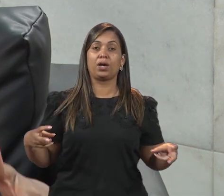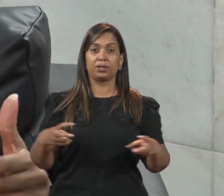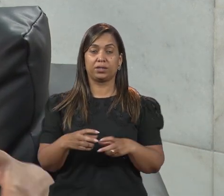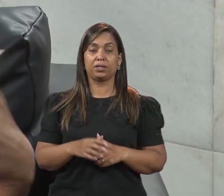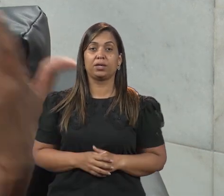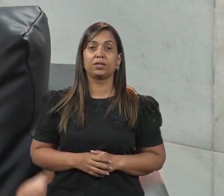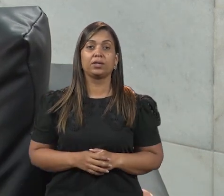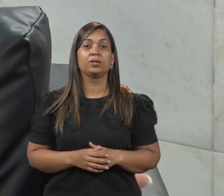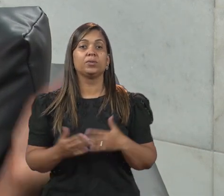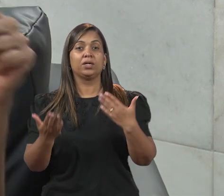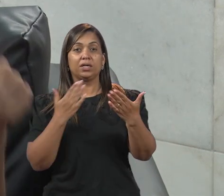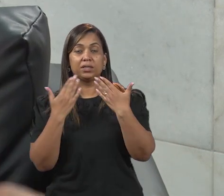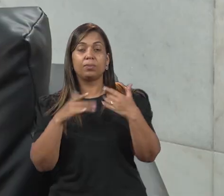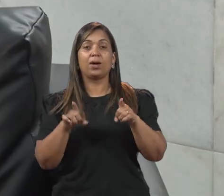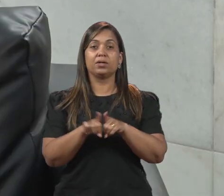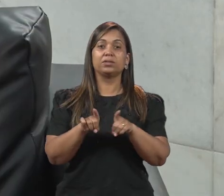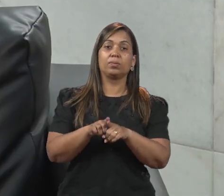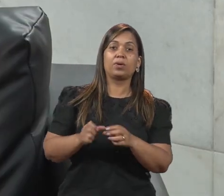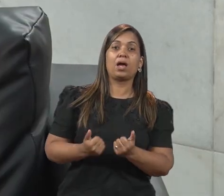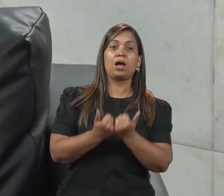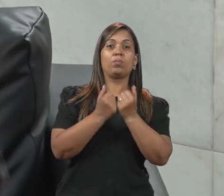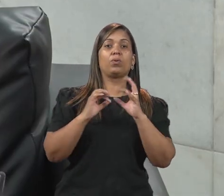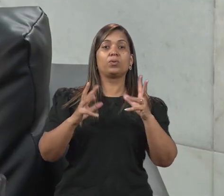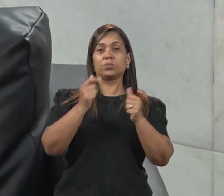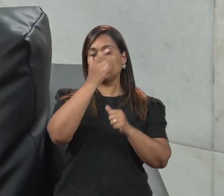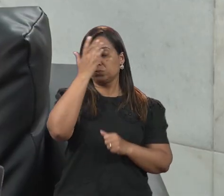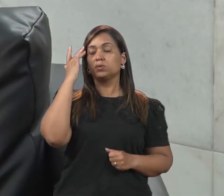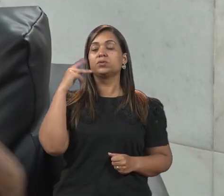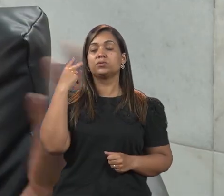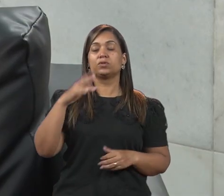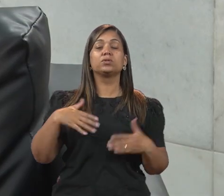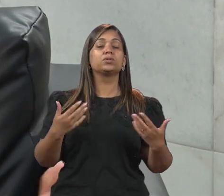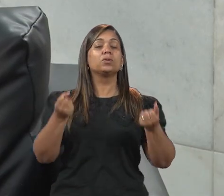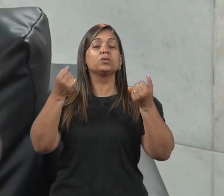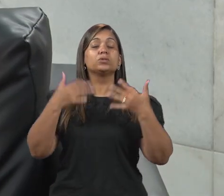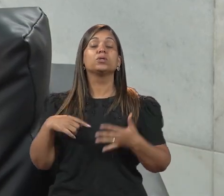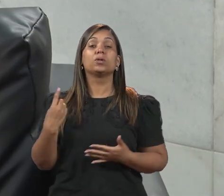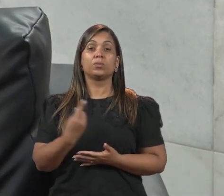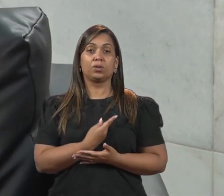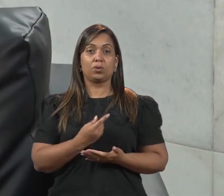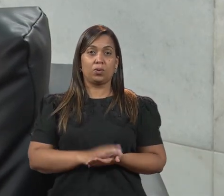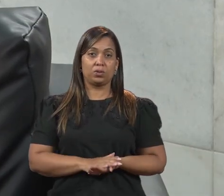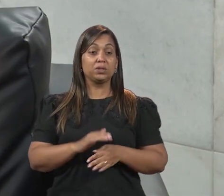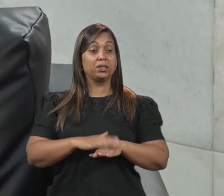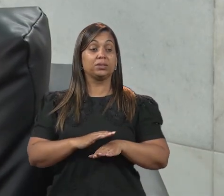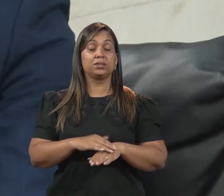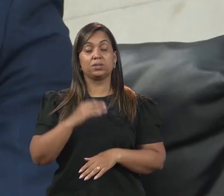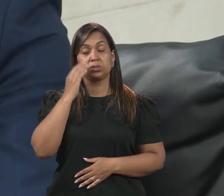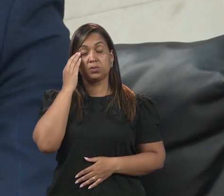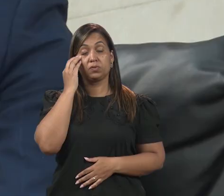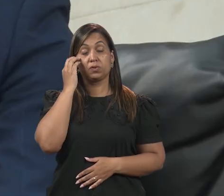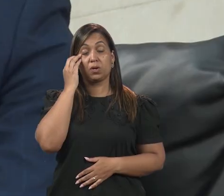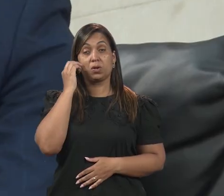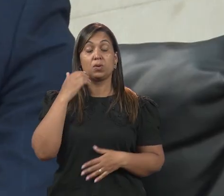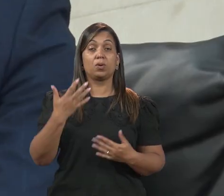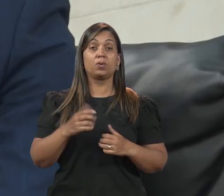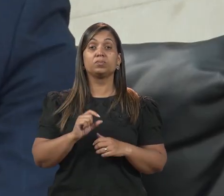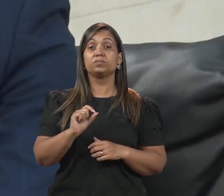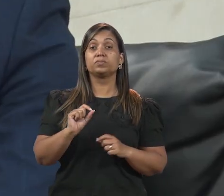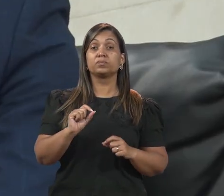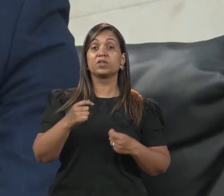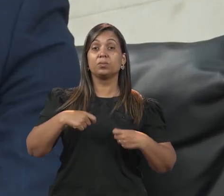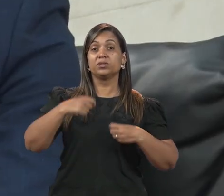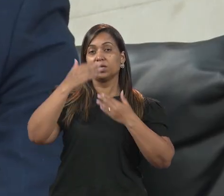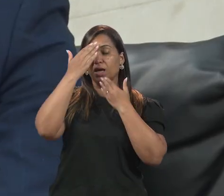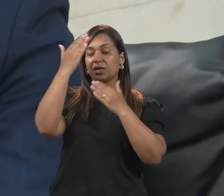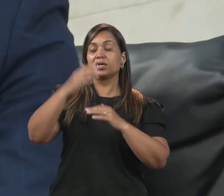aqui, tanto em debates quanto em apoio dos demais parlamentares, né, vereador? Conta um pouco pra gente dessa iniciativa. E eu tenho até que